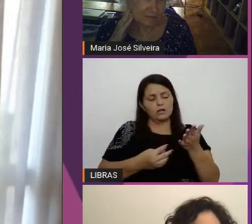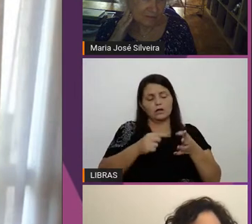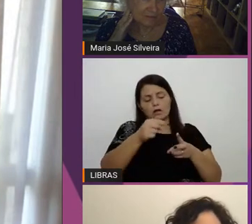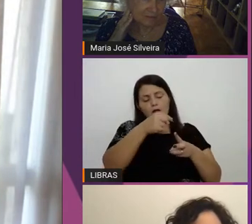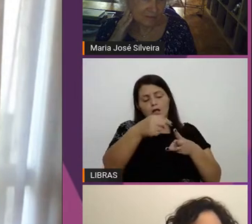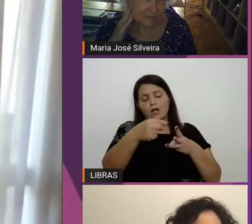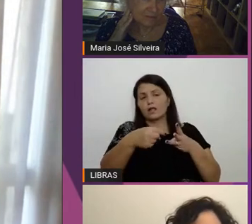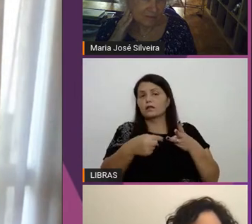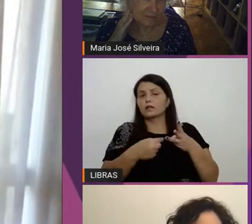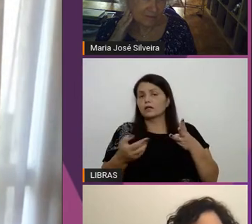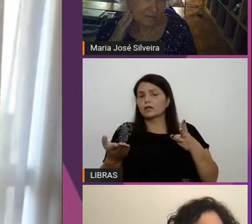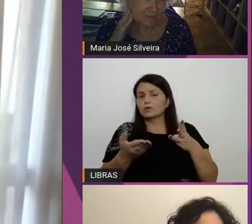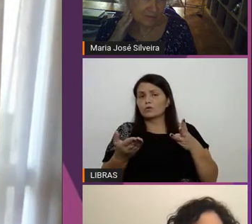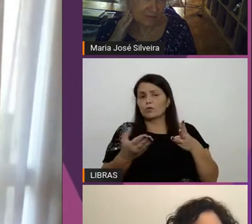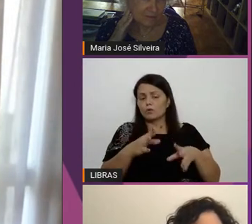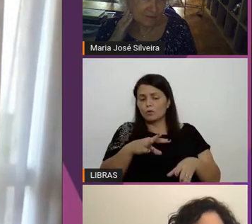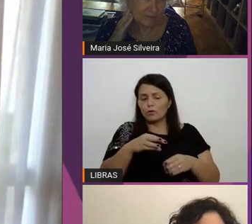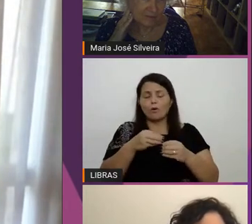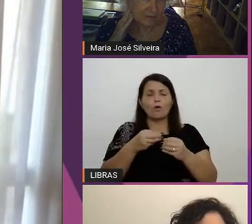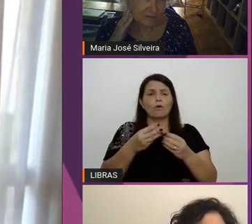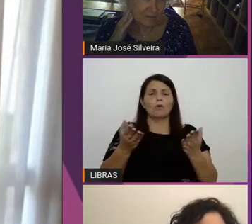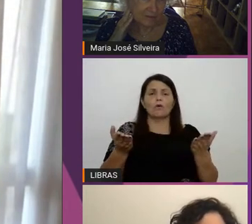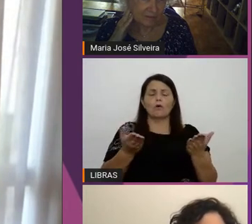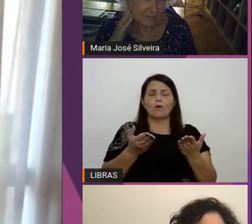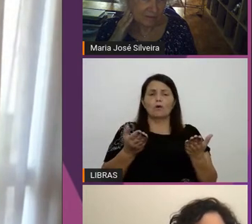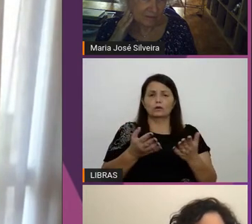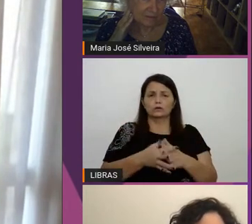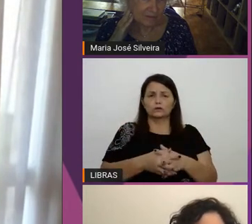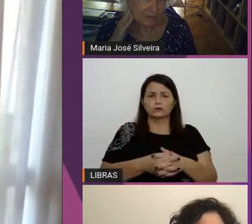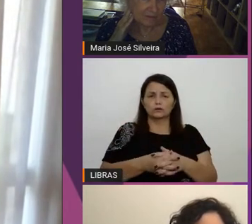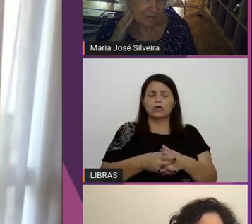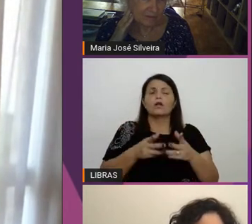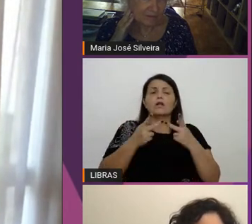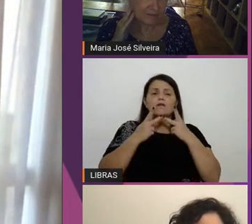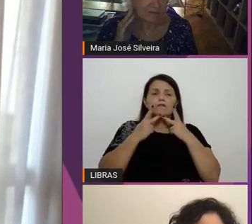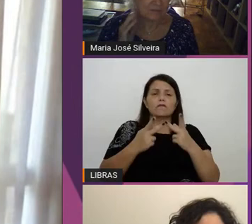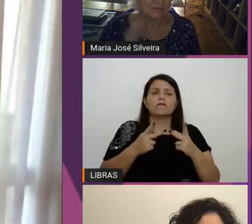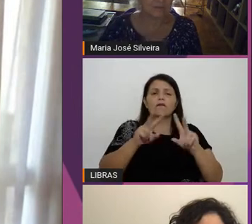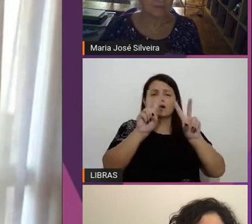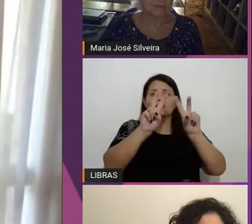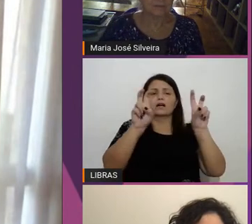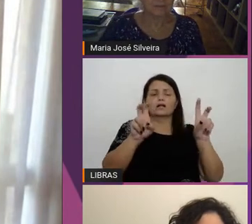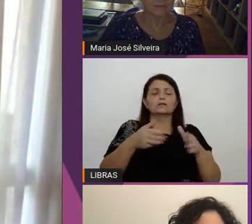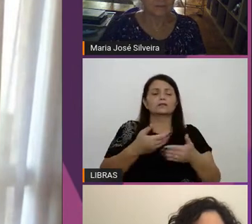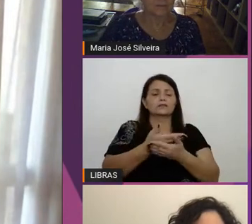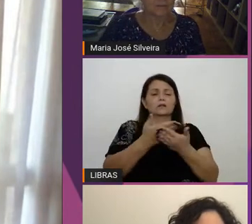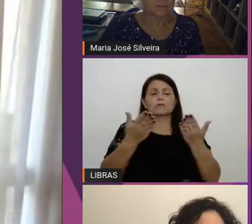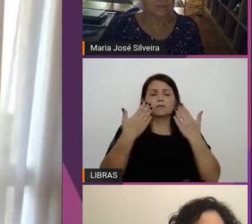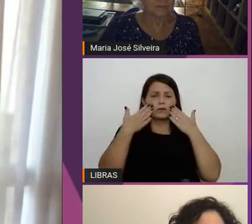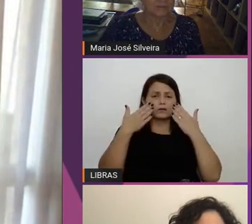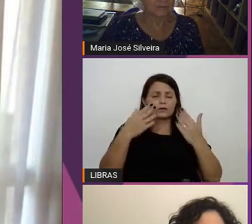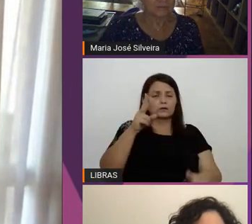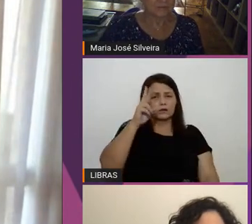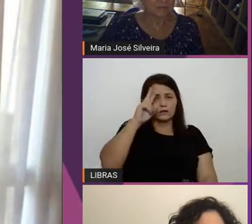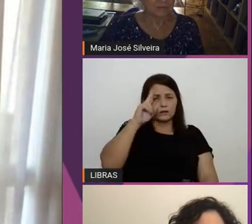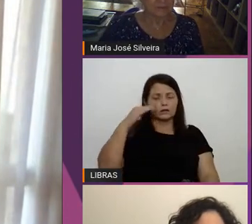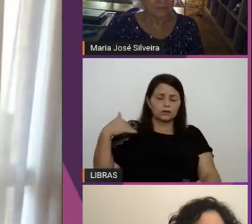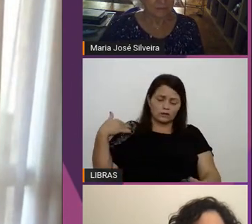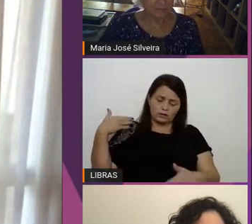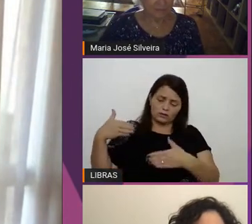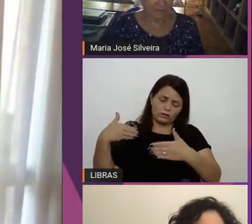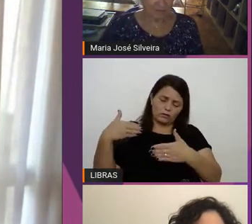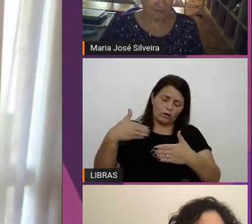três obras de hoje é o mesmo tempo que elas falam de questões que já estão aí historicamente